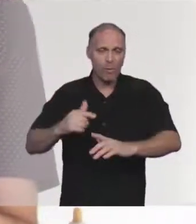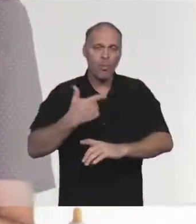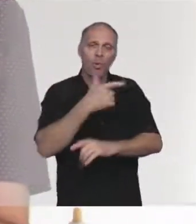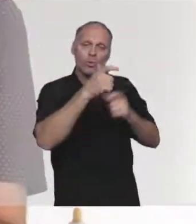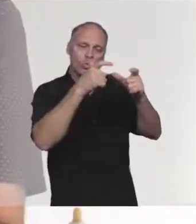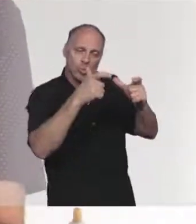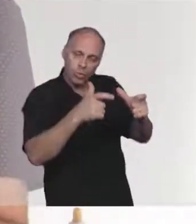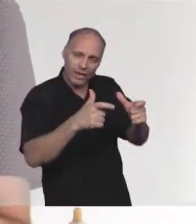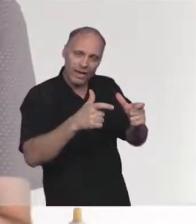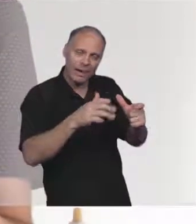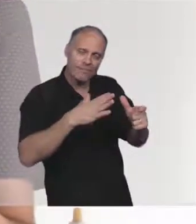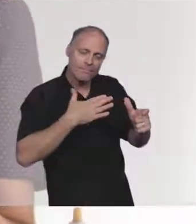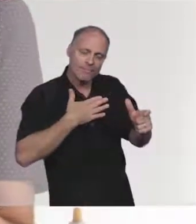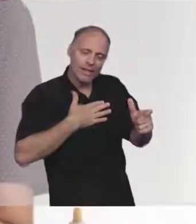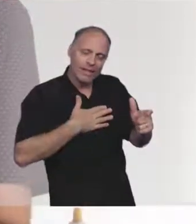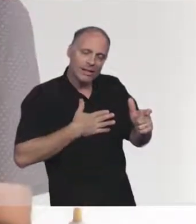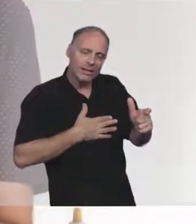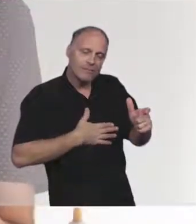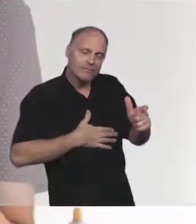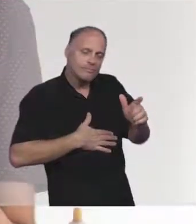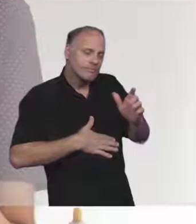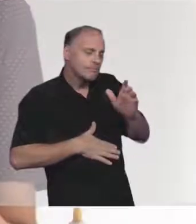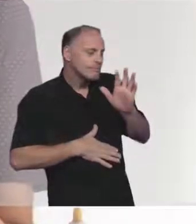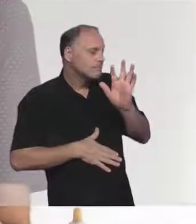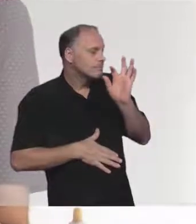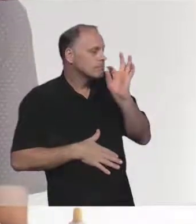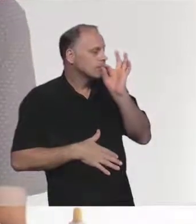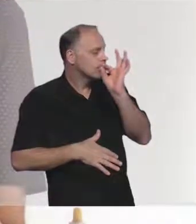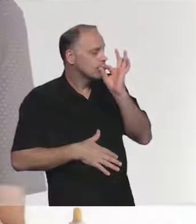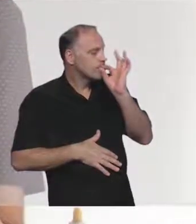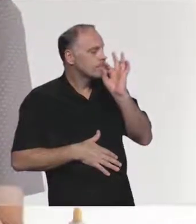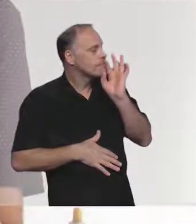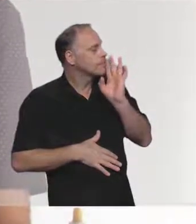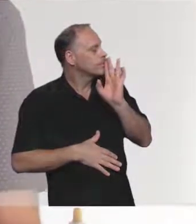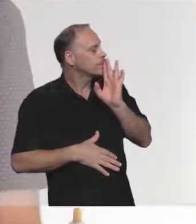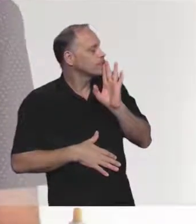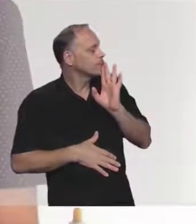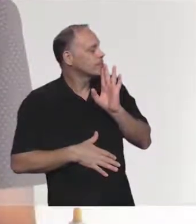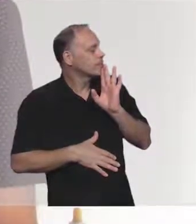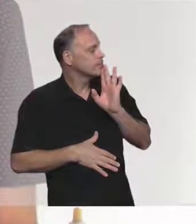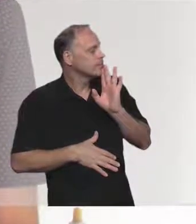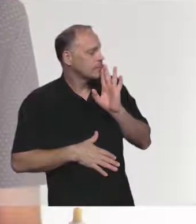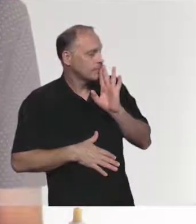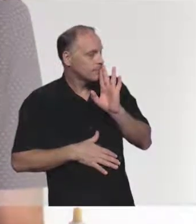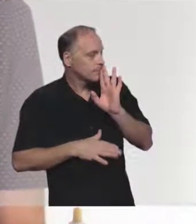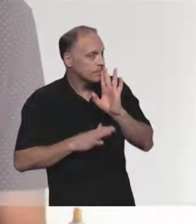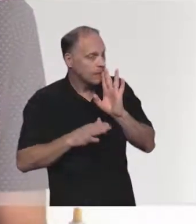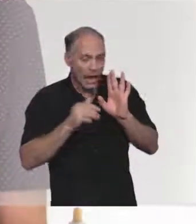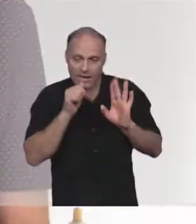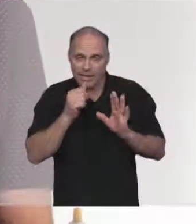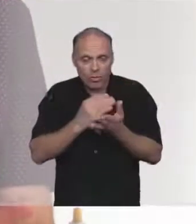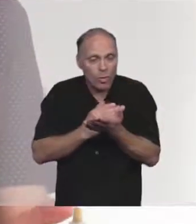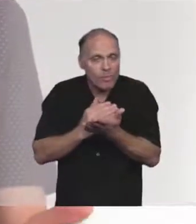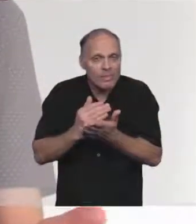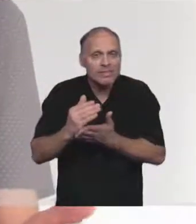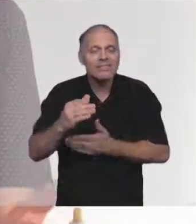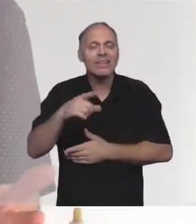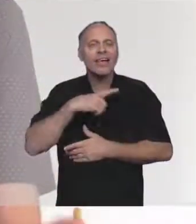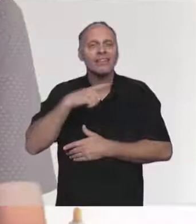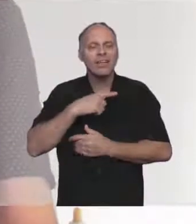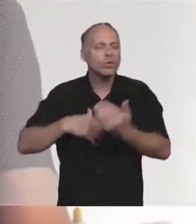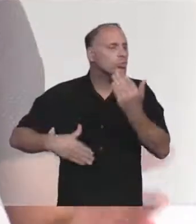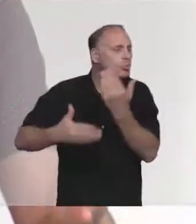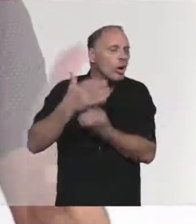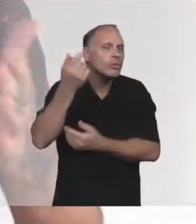né? Ir em direção ao silêncio, né? Então comecei a